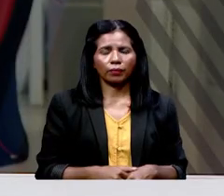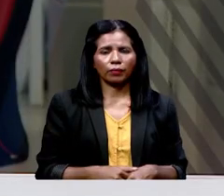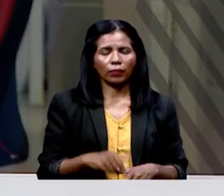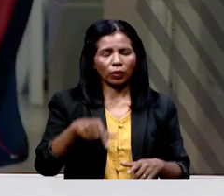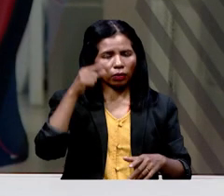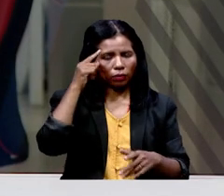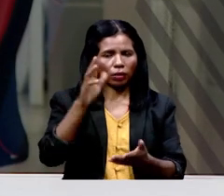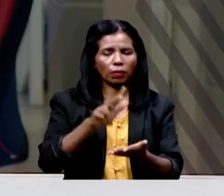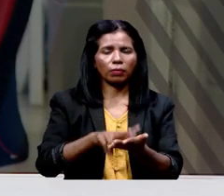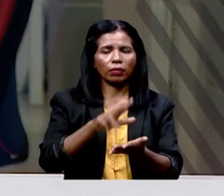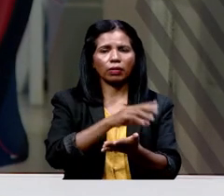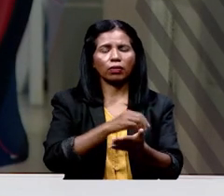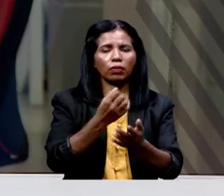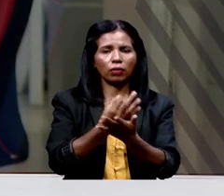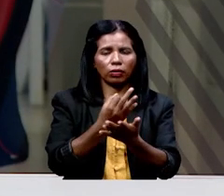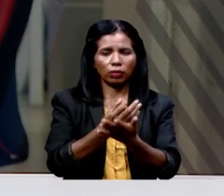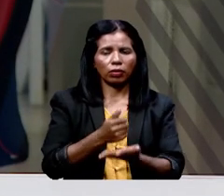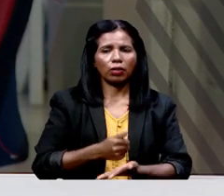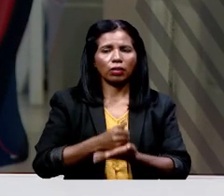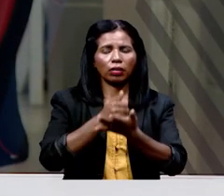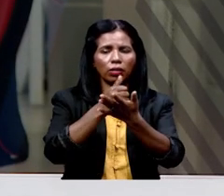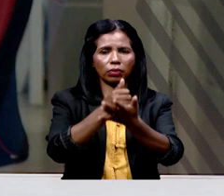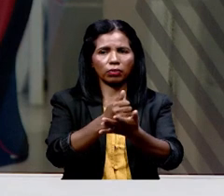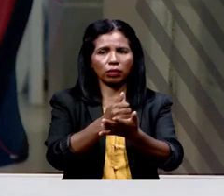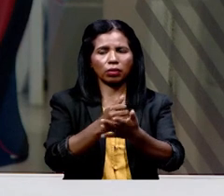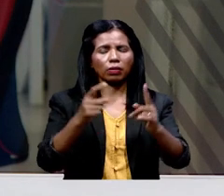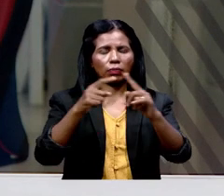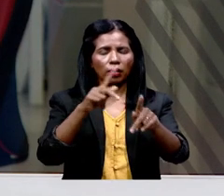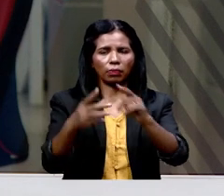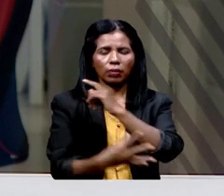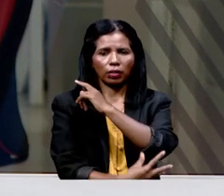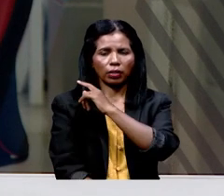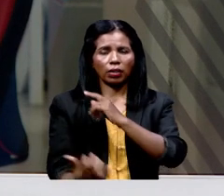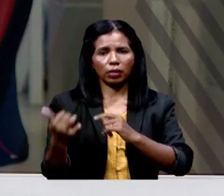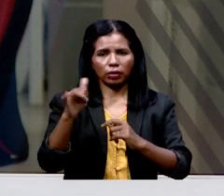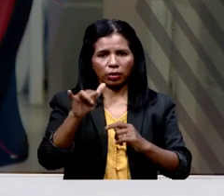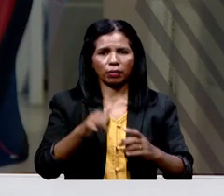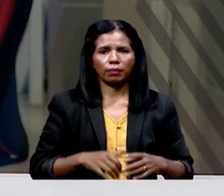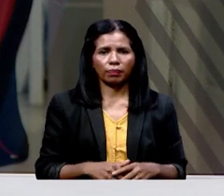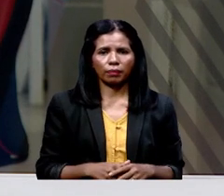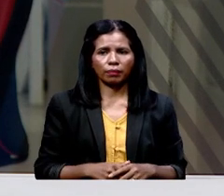Governo aprova a criação de subsídio e apoio pontual para vulnerável Sira.